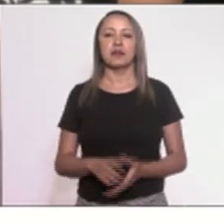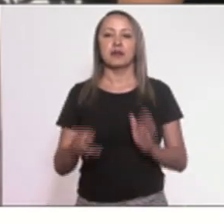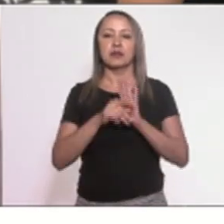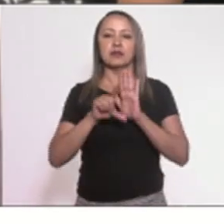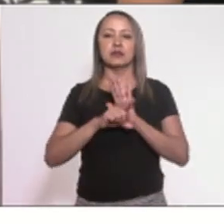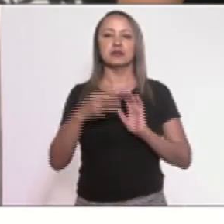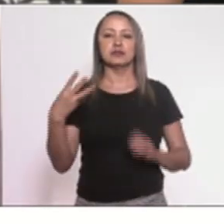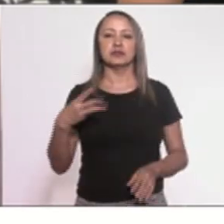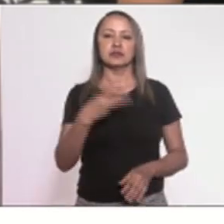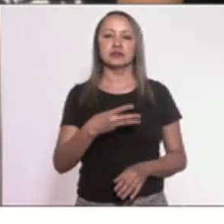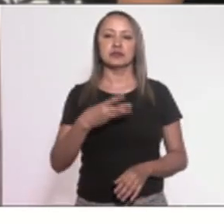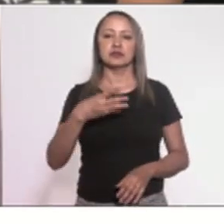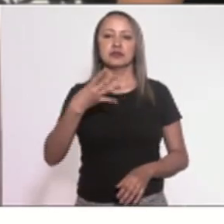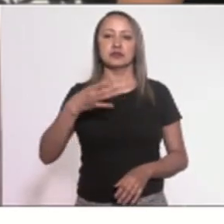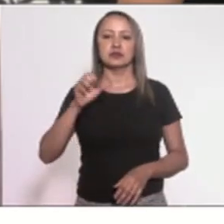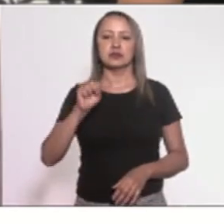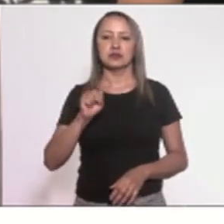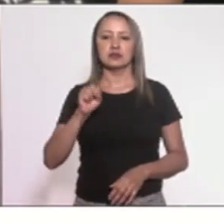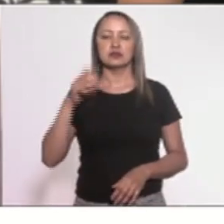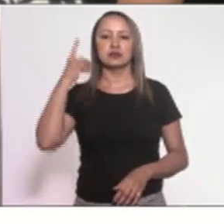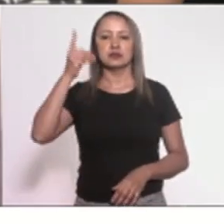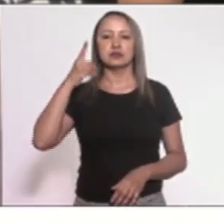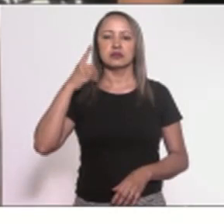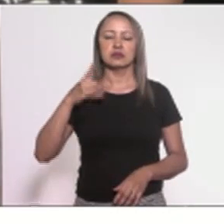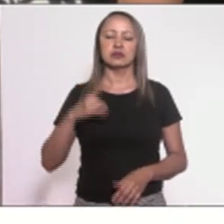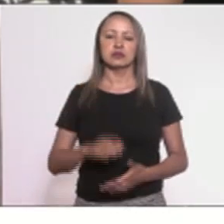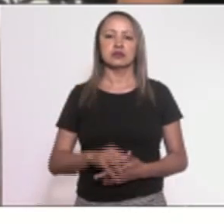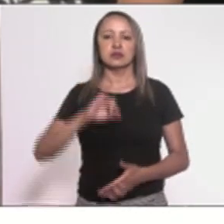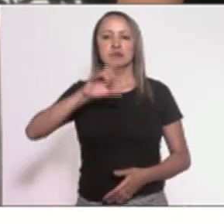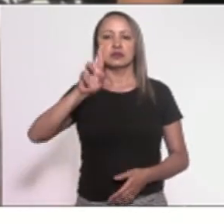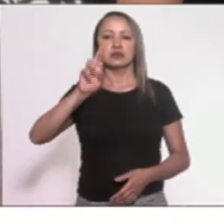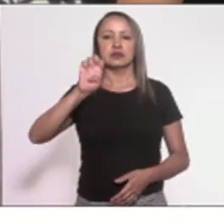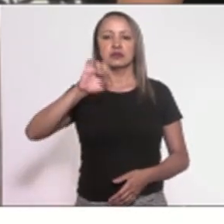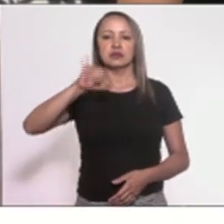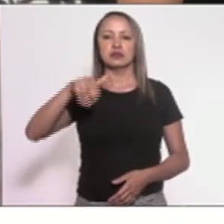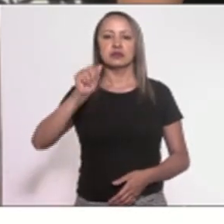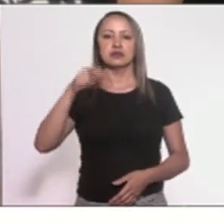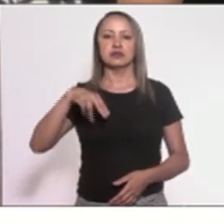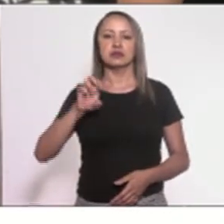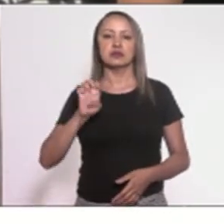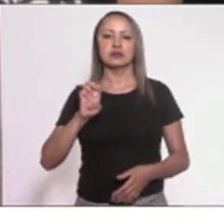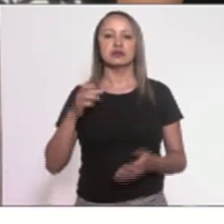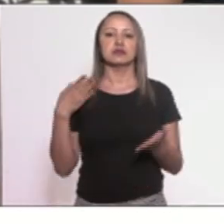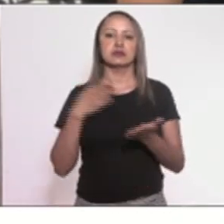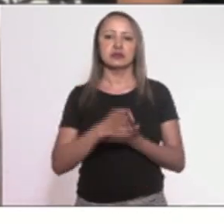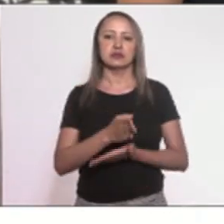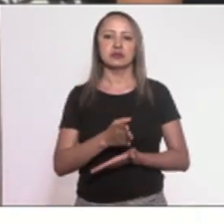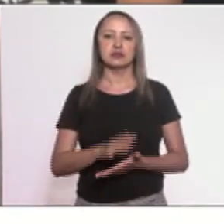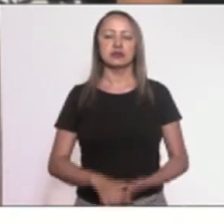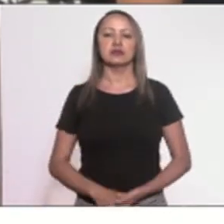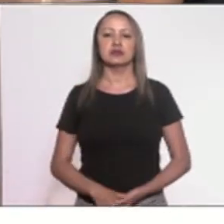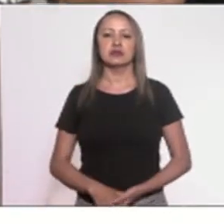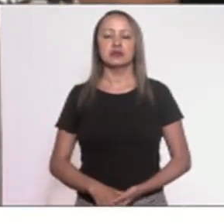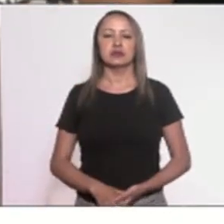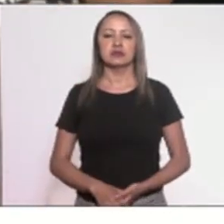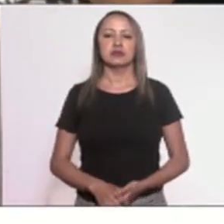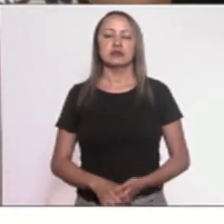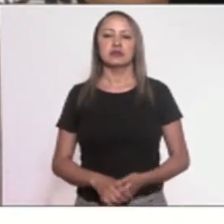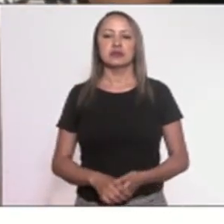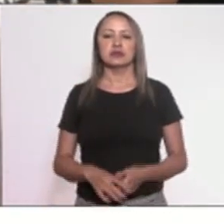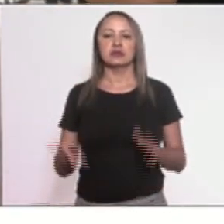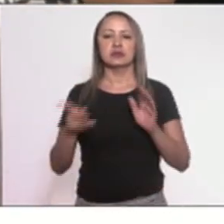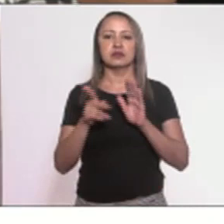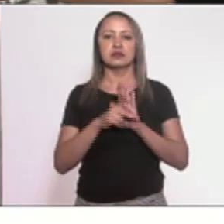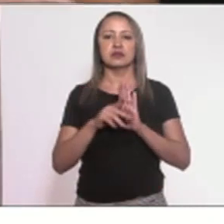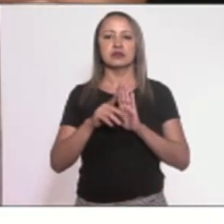lei 3348, deputada enfermeira Rejane. Senhores que aprovam, eles como estão, aprovado. Requer a inclusão na